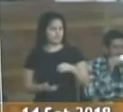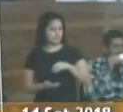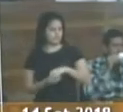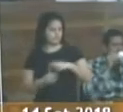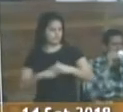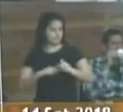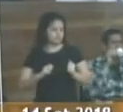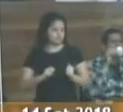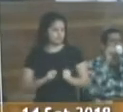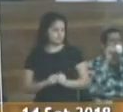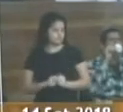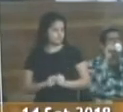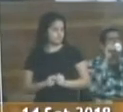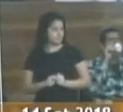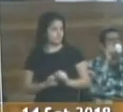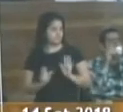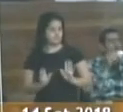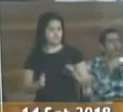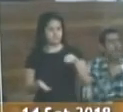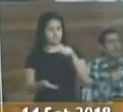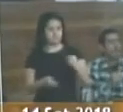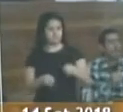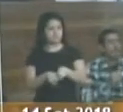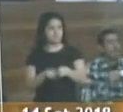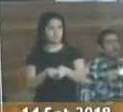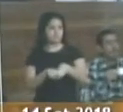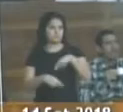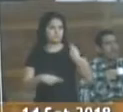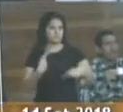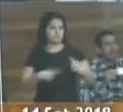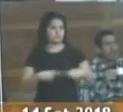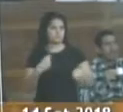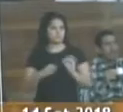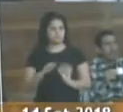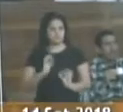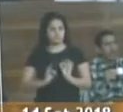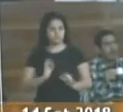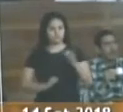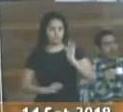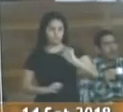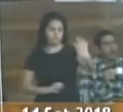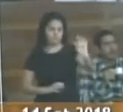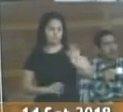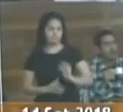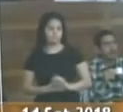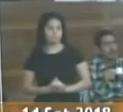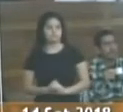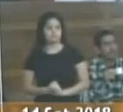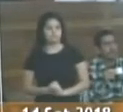abandonada, mas também discutir projetos para o futuro.